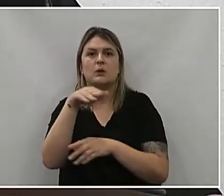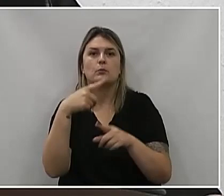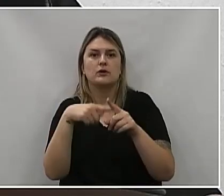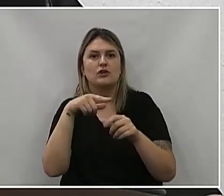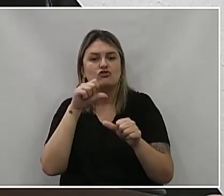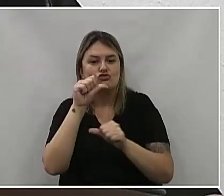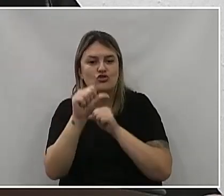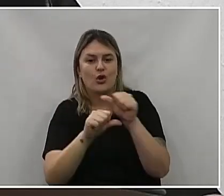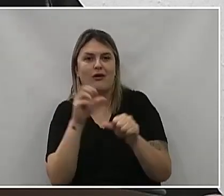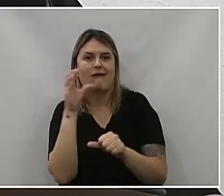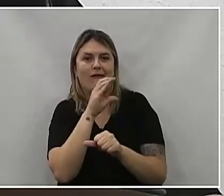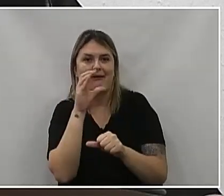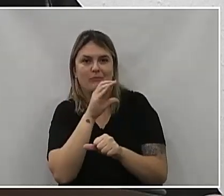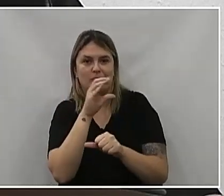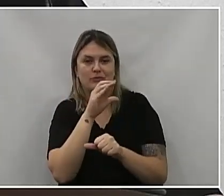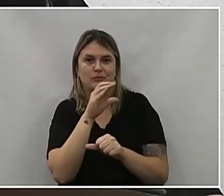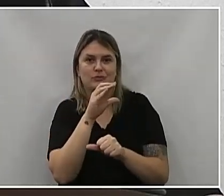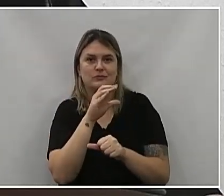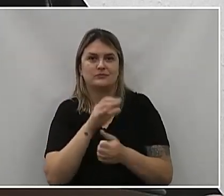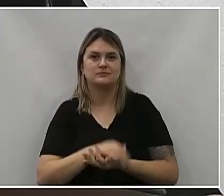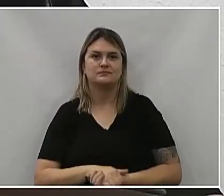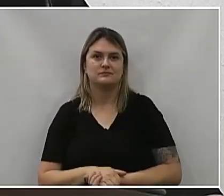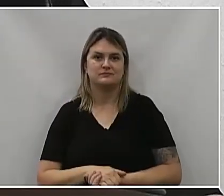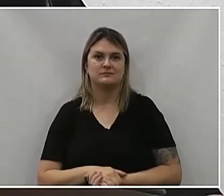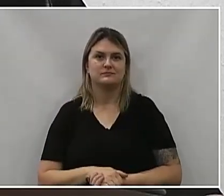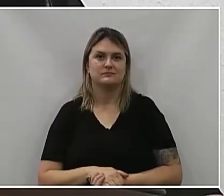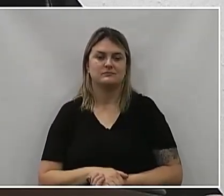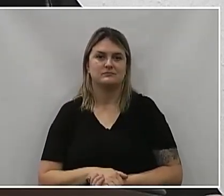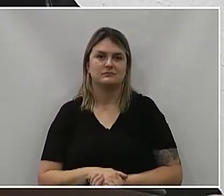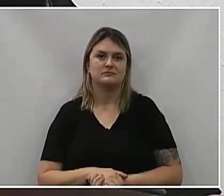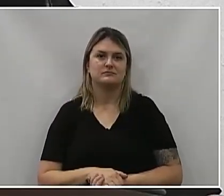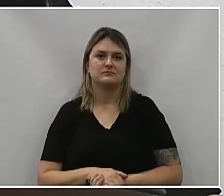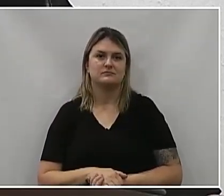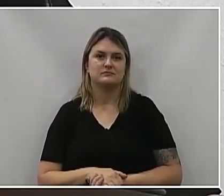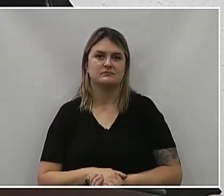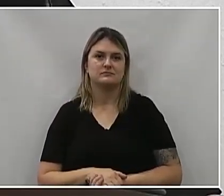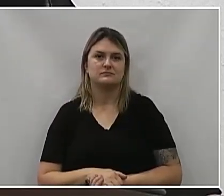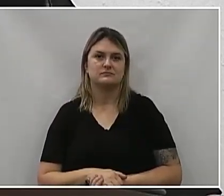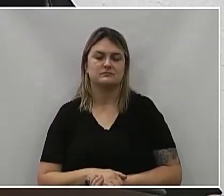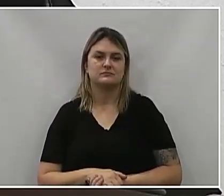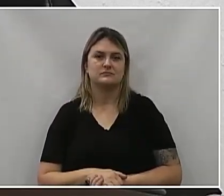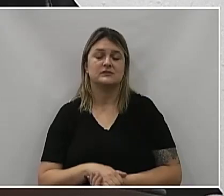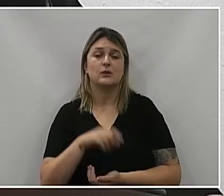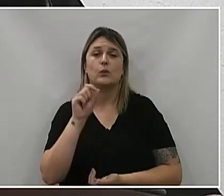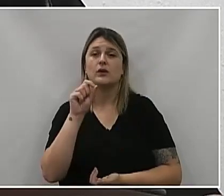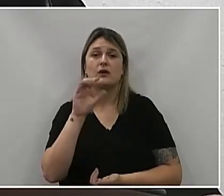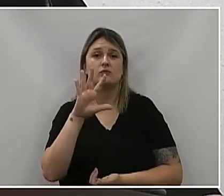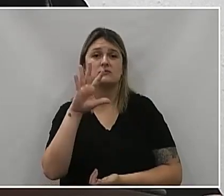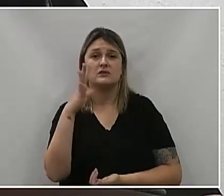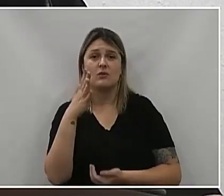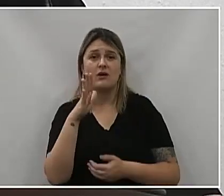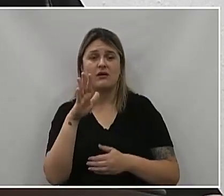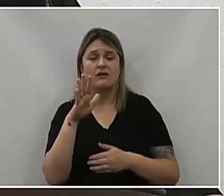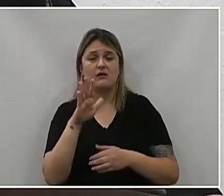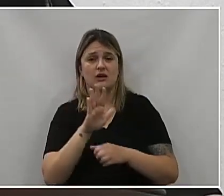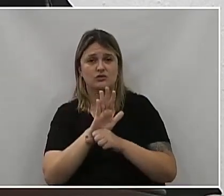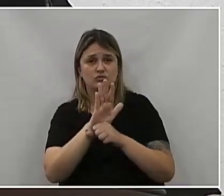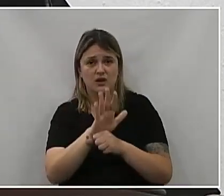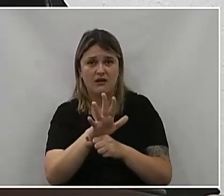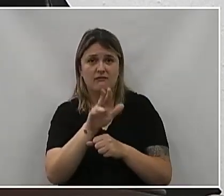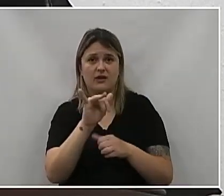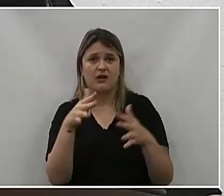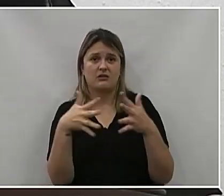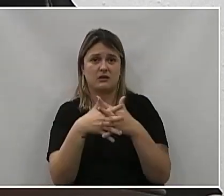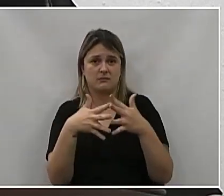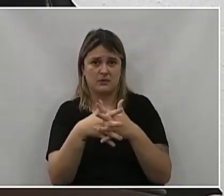multa. Porque se ela passar e pegar amarelo e pegar a traseira do carro, vai pegar. Então o que está acontecendo? Em vez de ajudar, está